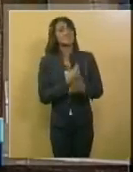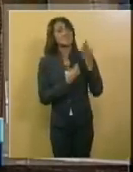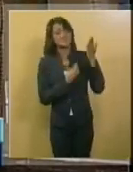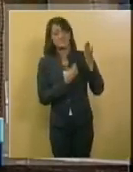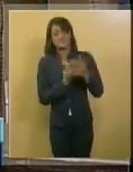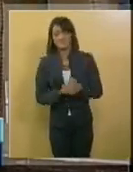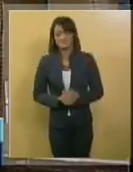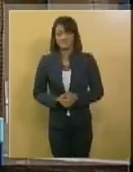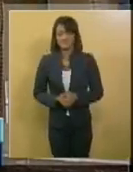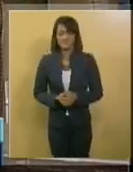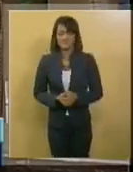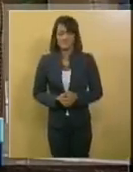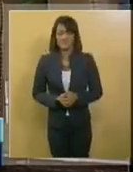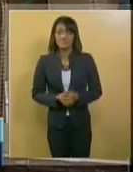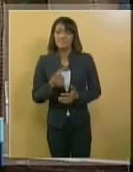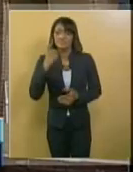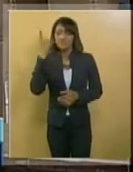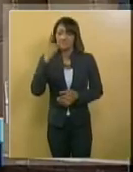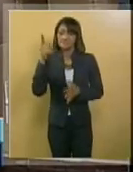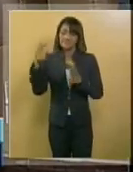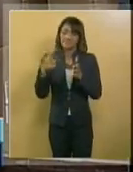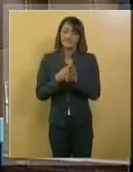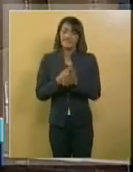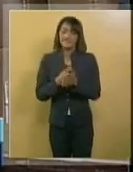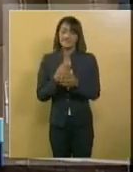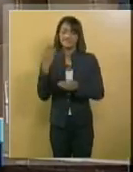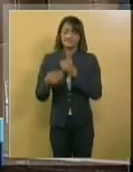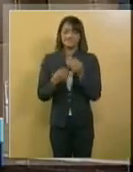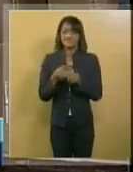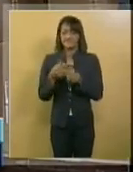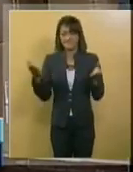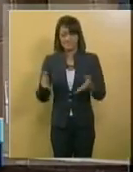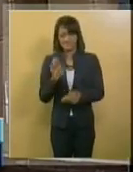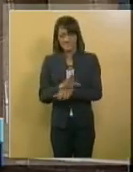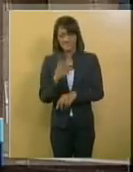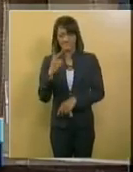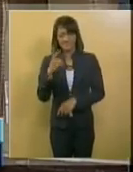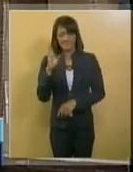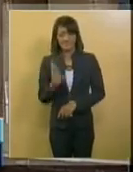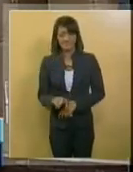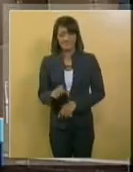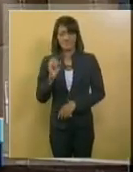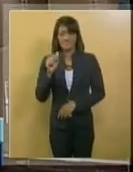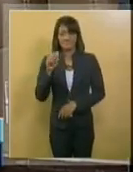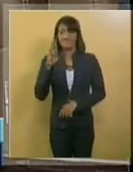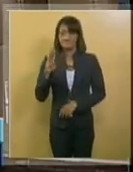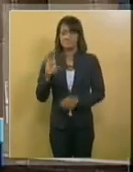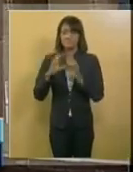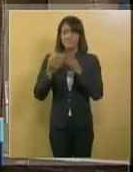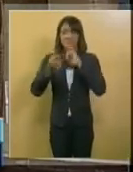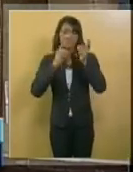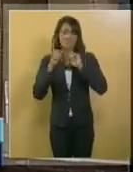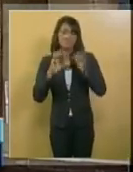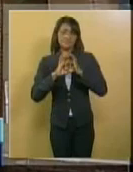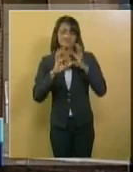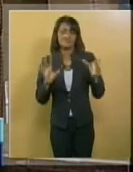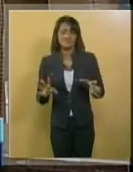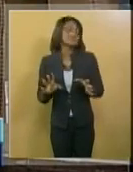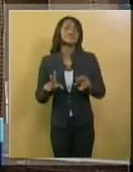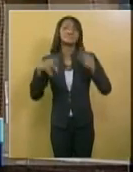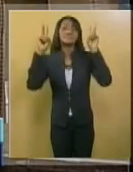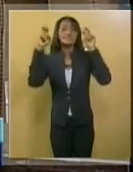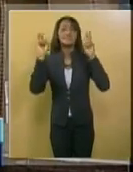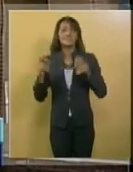lá, senhores. O deputado me perguntou, falou sobre as carroças. Hoje à tarde, às 14h30, a OAB está promovendo uma audiência pública para tratar